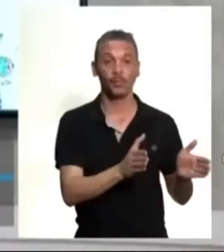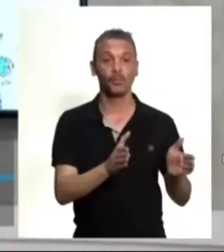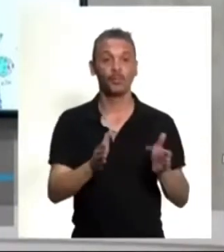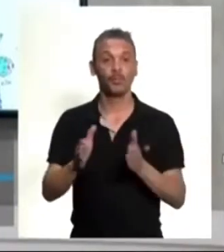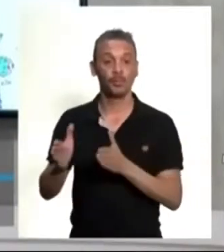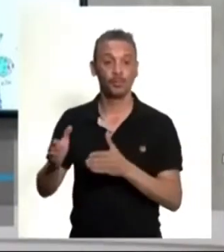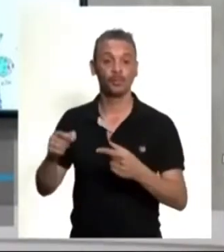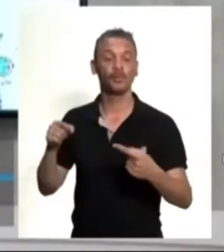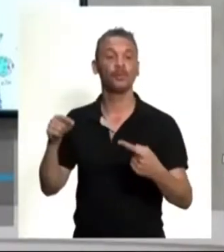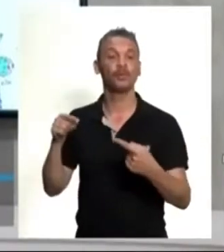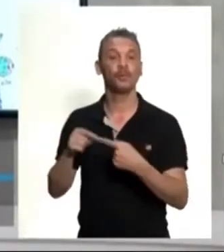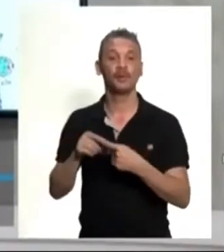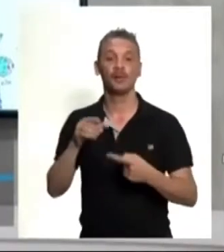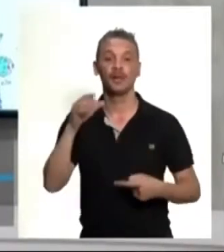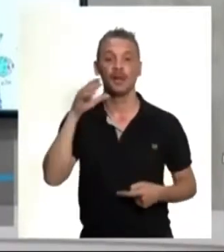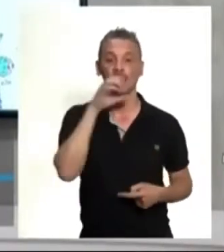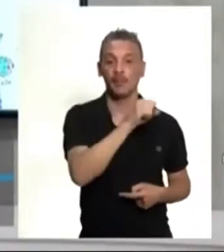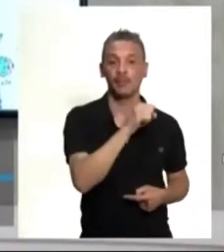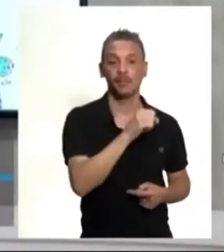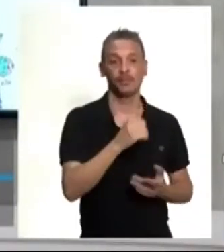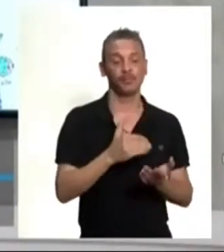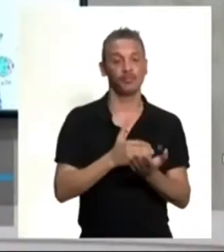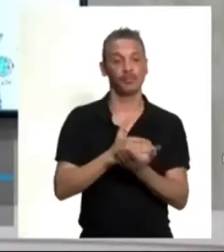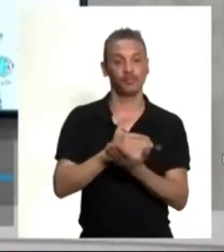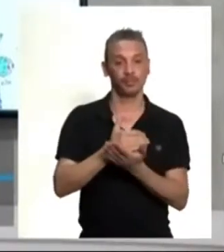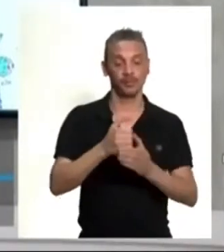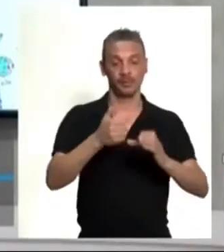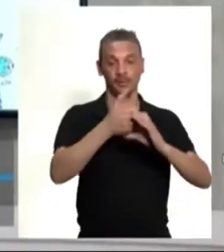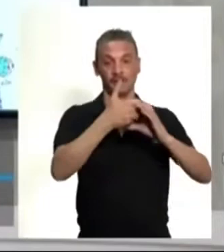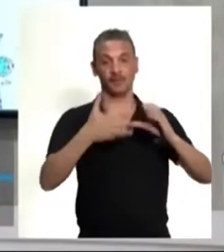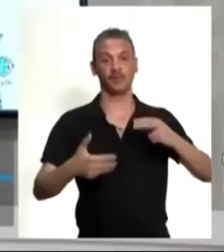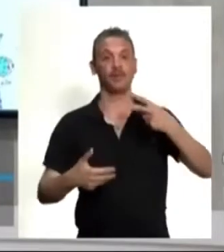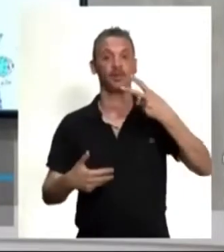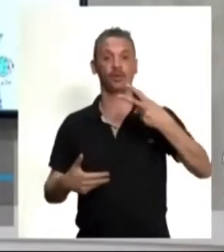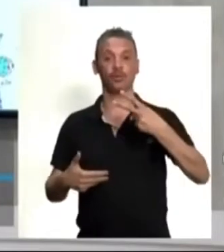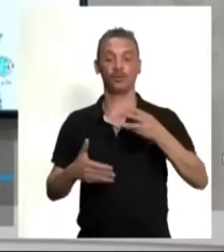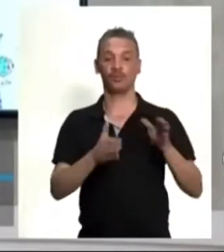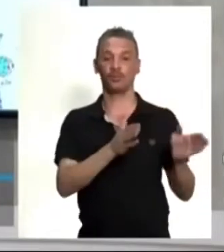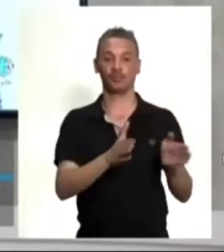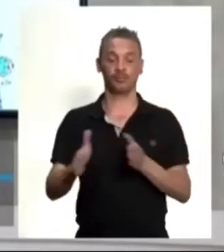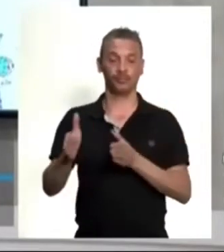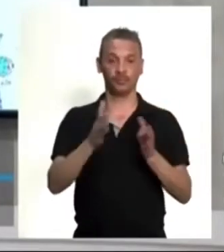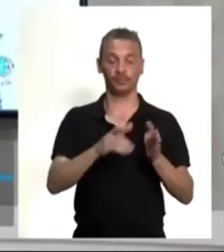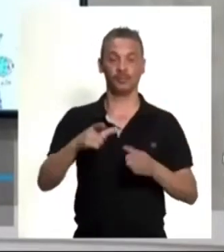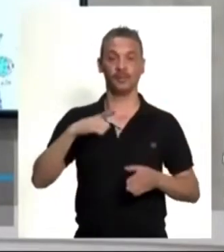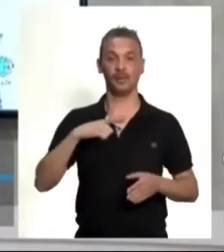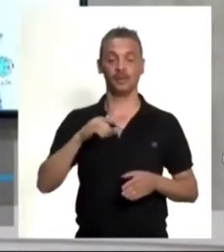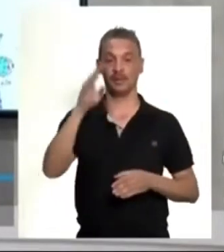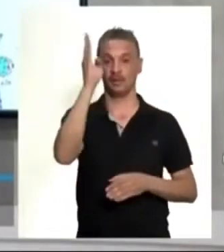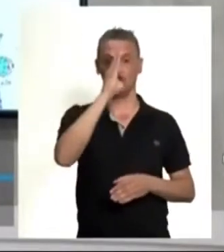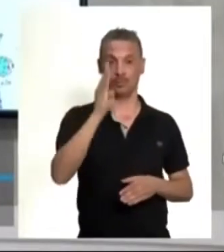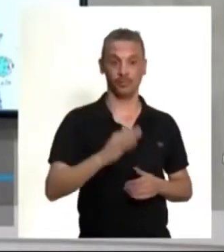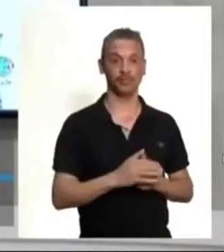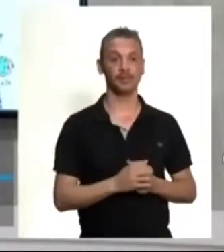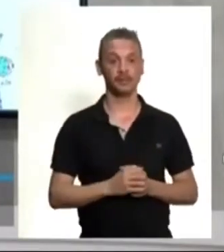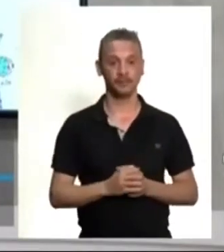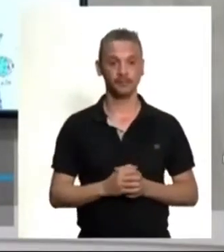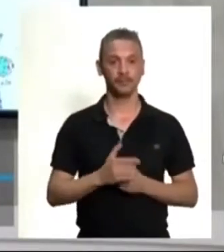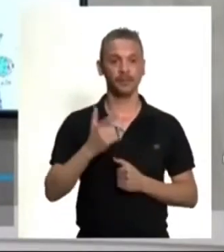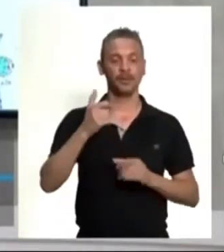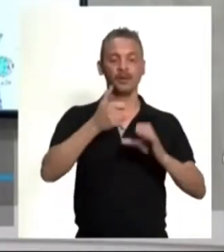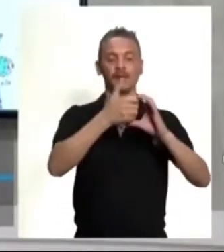foi acelerado e recente. 2 características do processo de urbanização do Brasil. E a